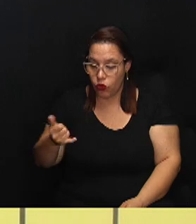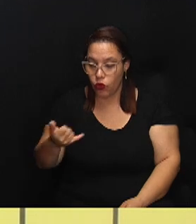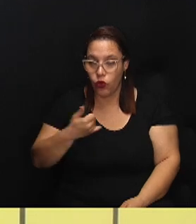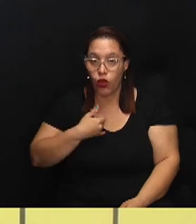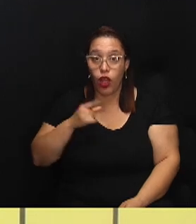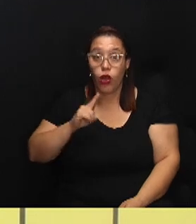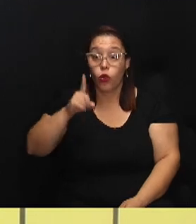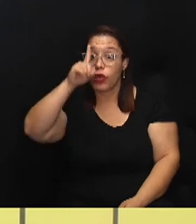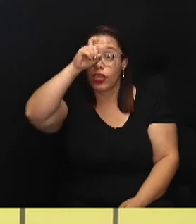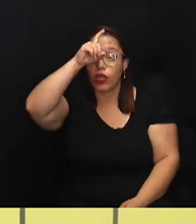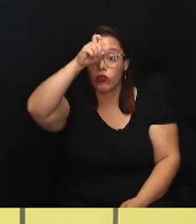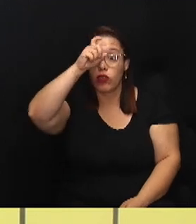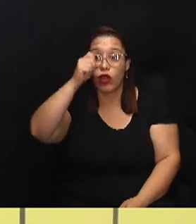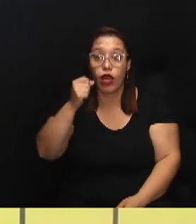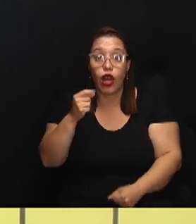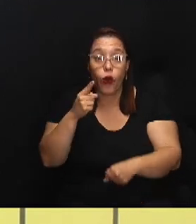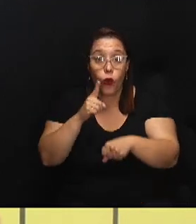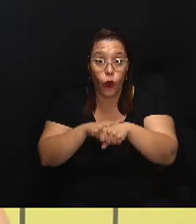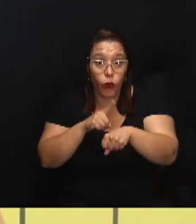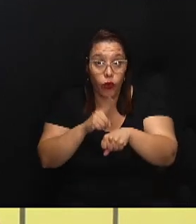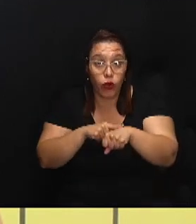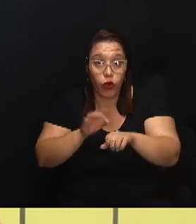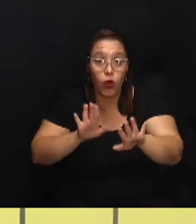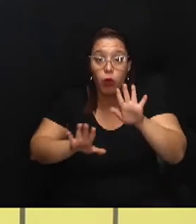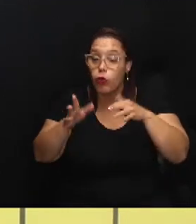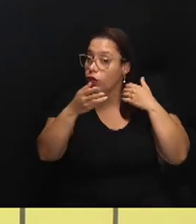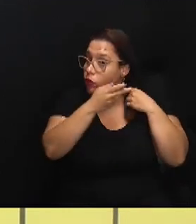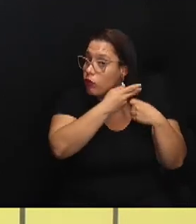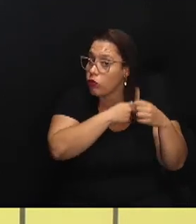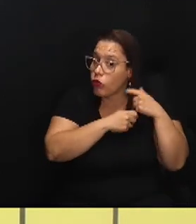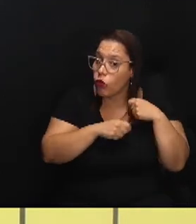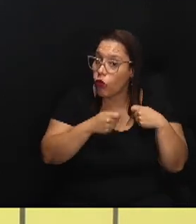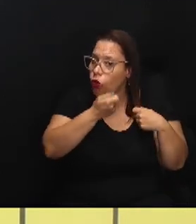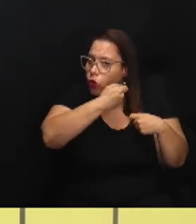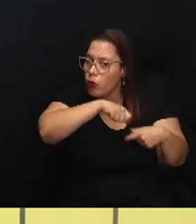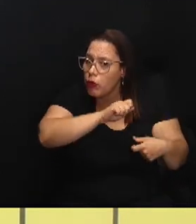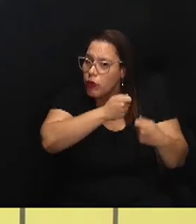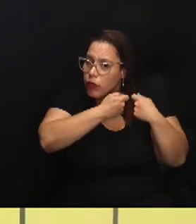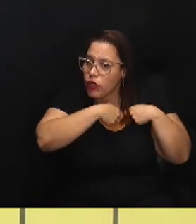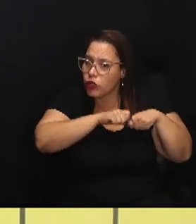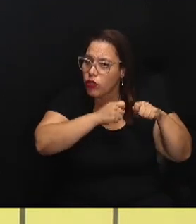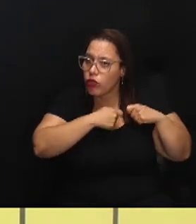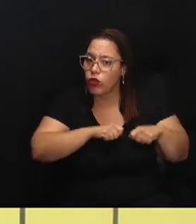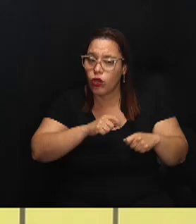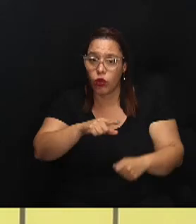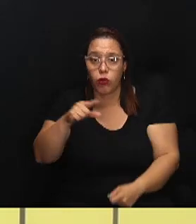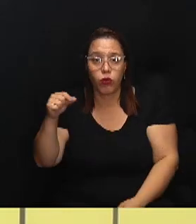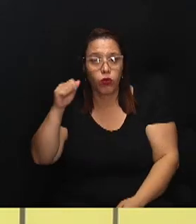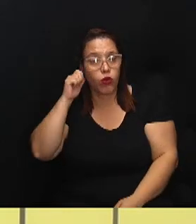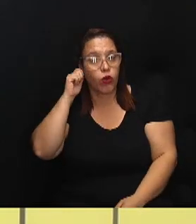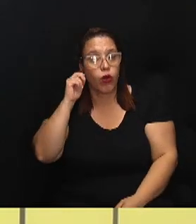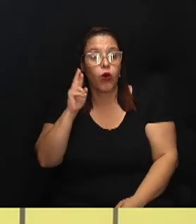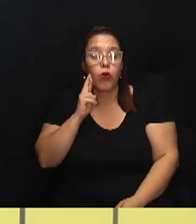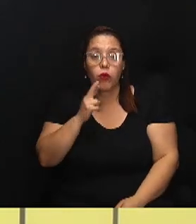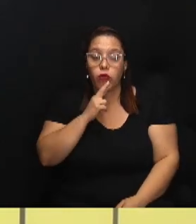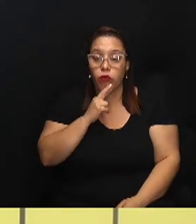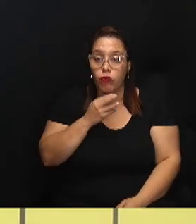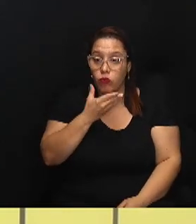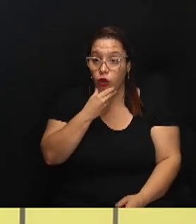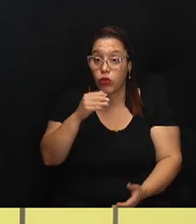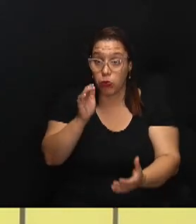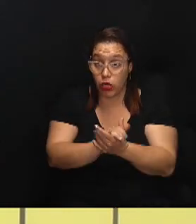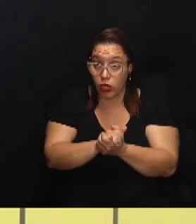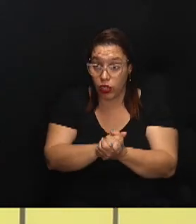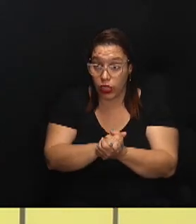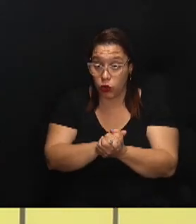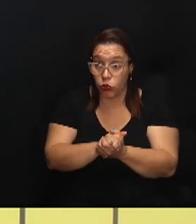no hospital algumas horas para cuidar do cabelo, para fazer uma escova ou para sair para almoçar com o marido num